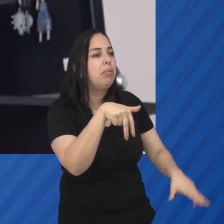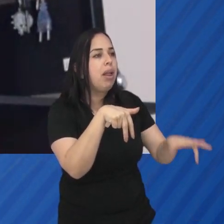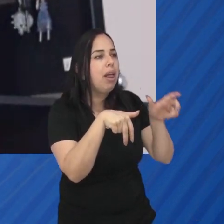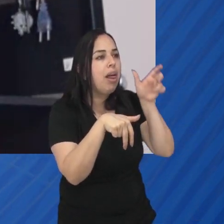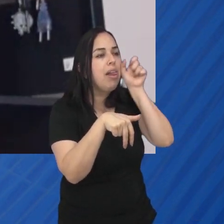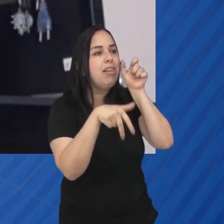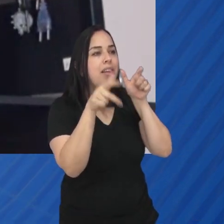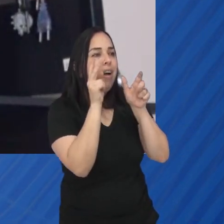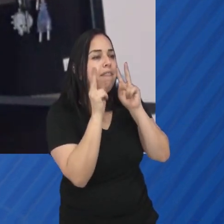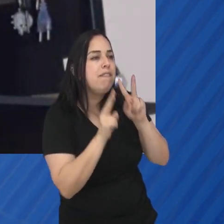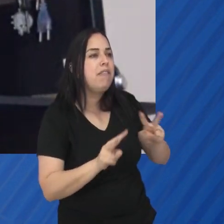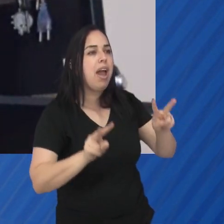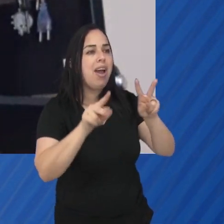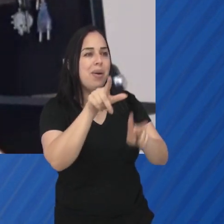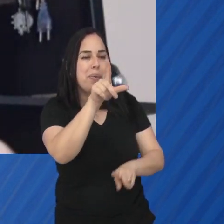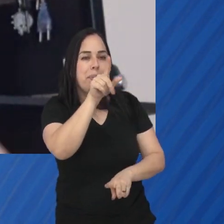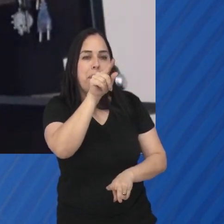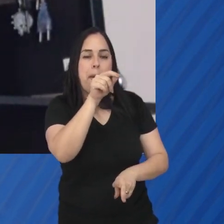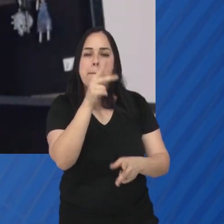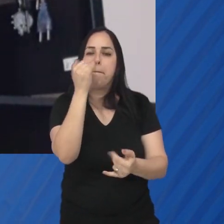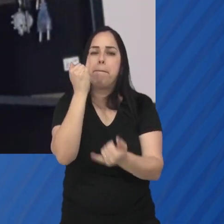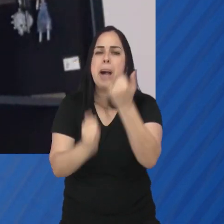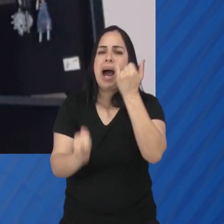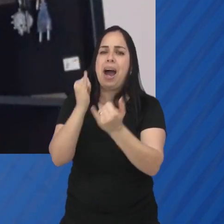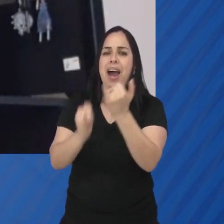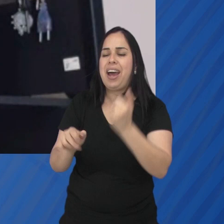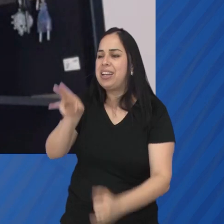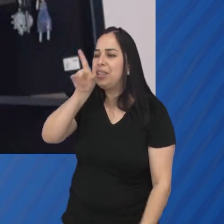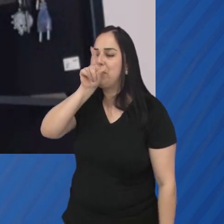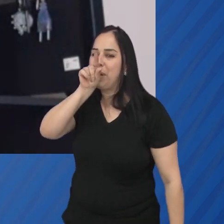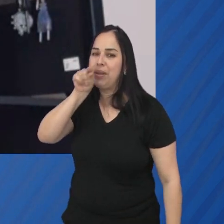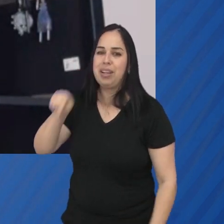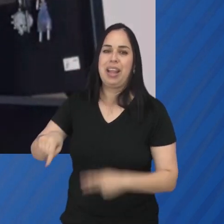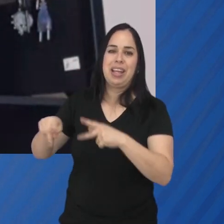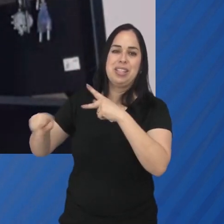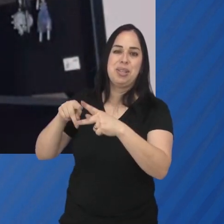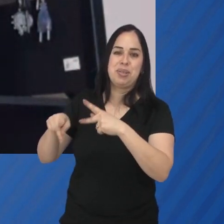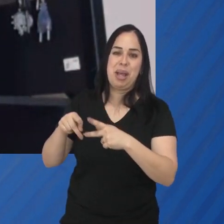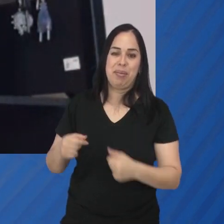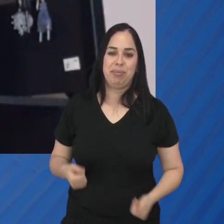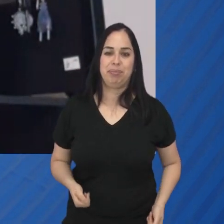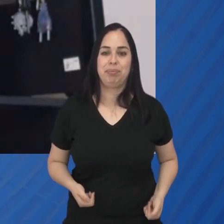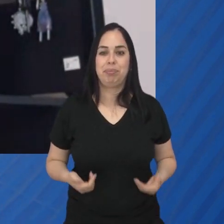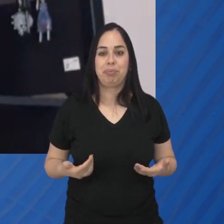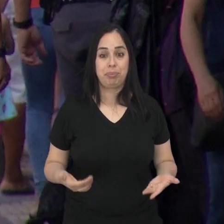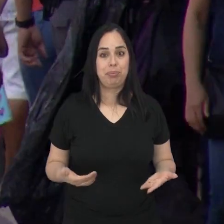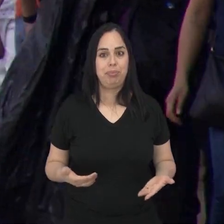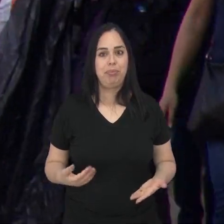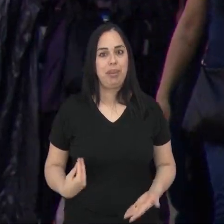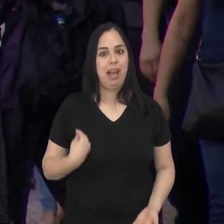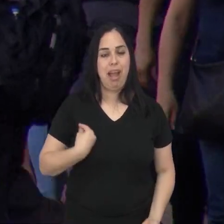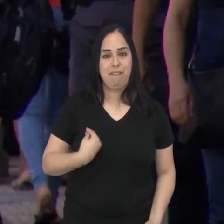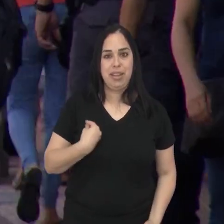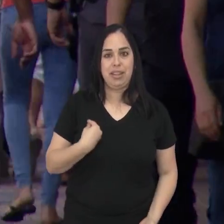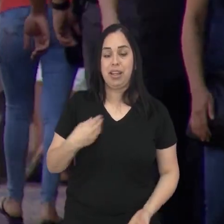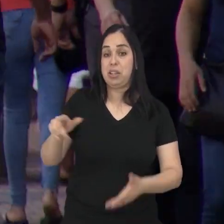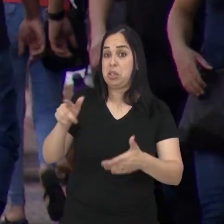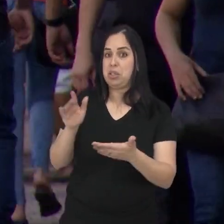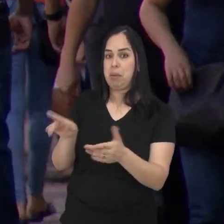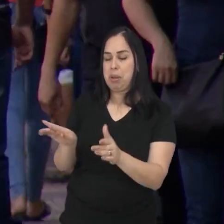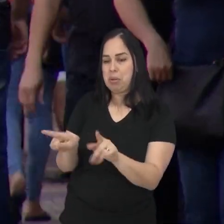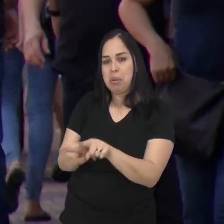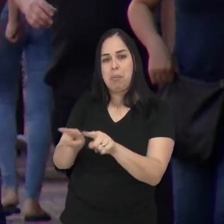cedo para escutar o canto que era parecido com o sabiá, porque ele lembrava São José dos Campos. A vida e a obra